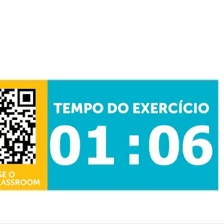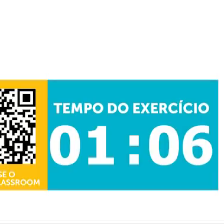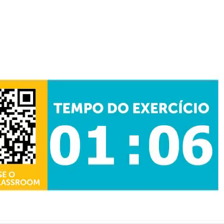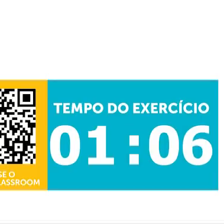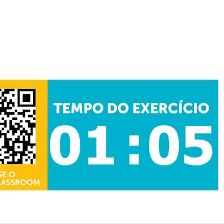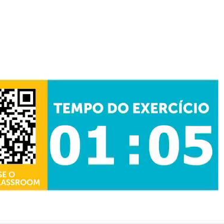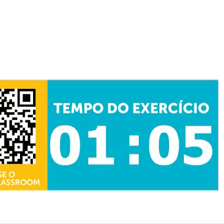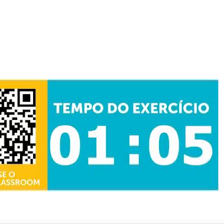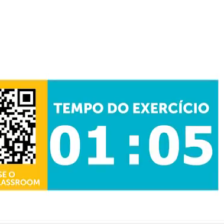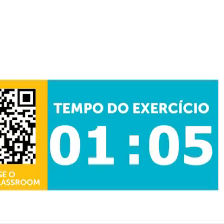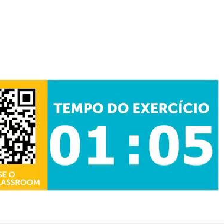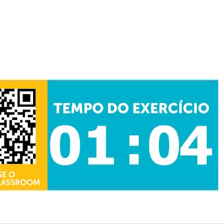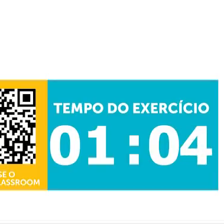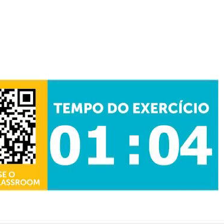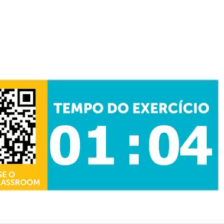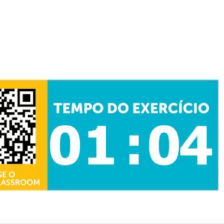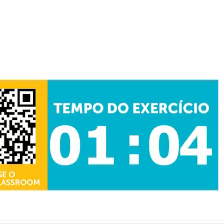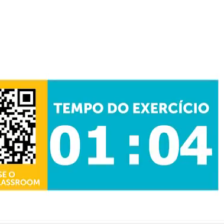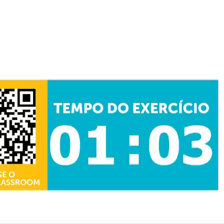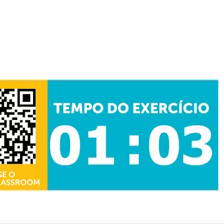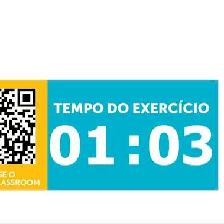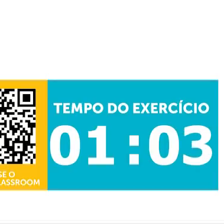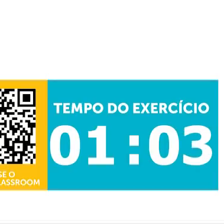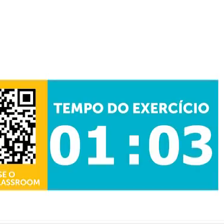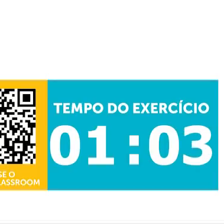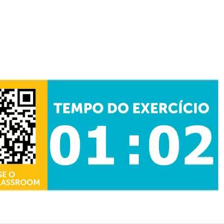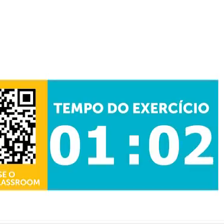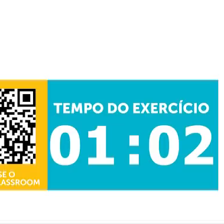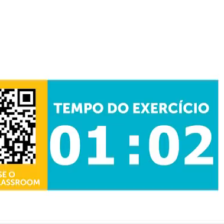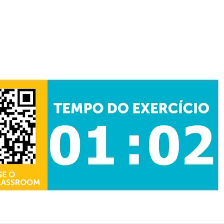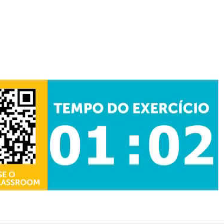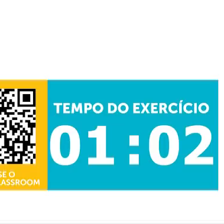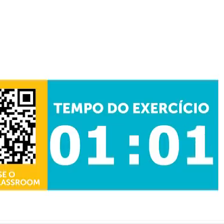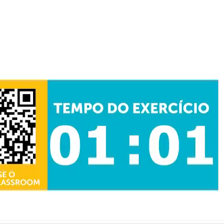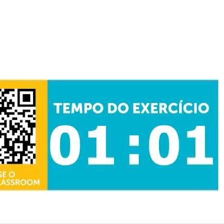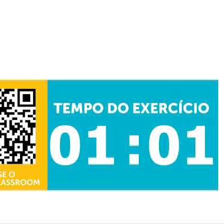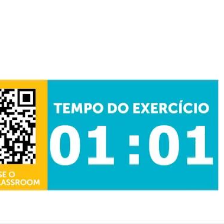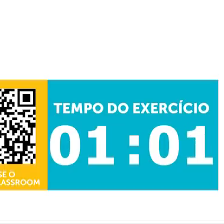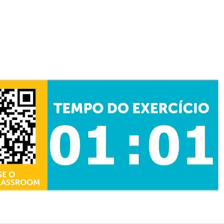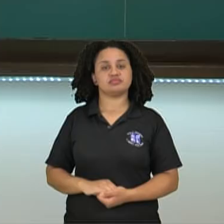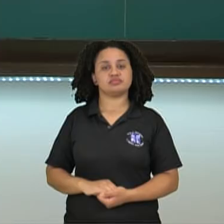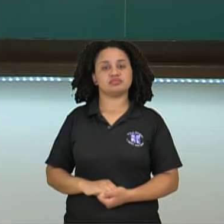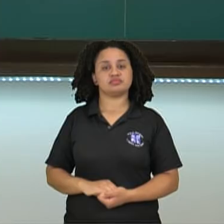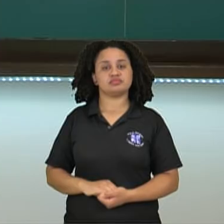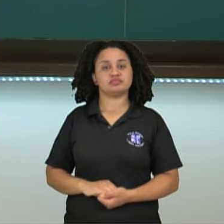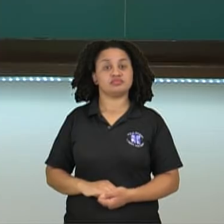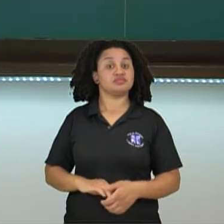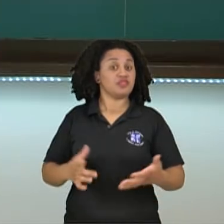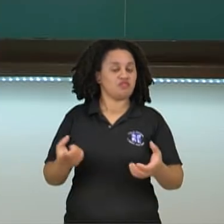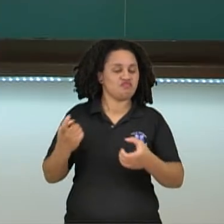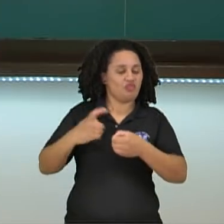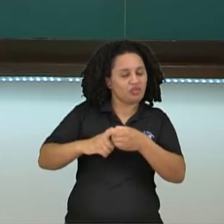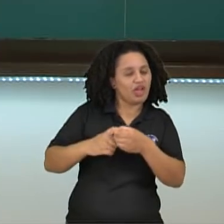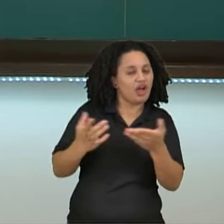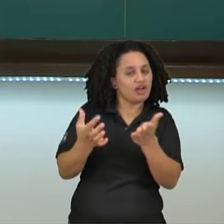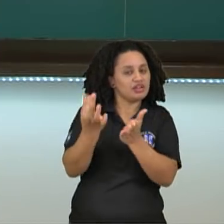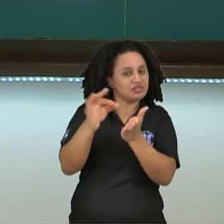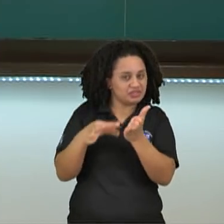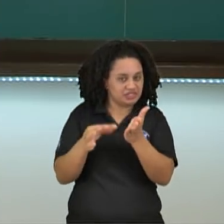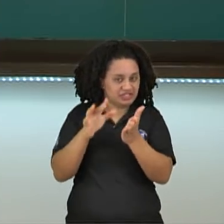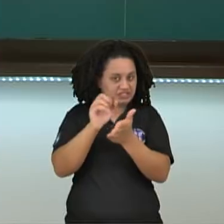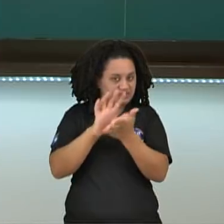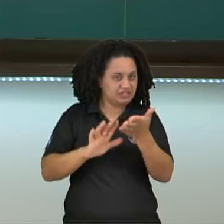pra você ter uma ideia. E por muitos anos, a palavra Tiradentes ninguém nem lembrou mais. No entanto, depois